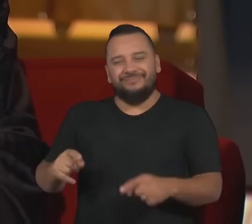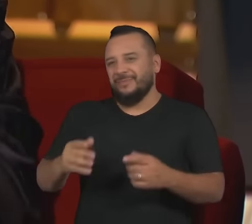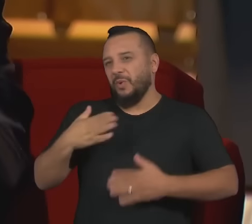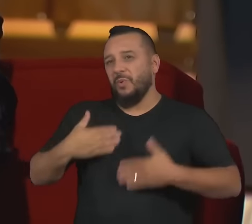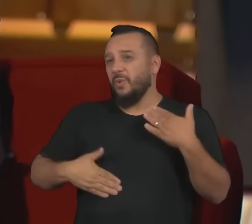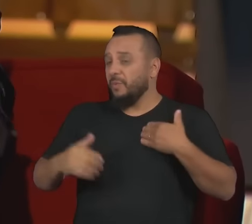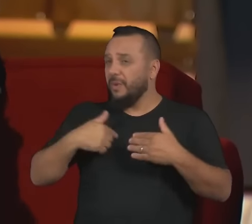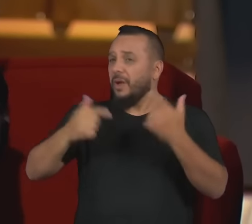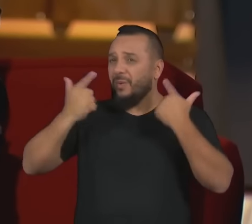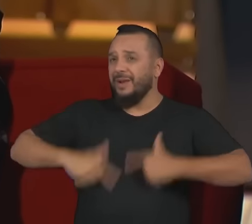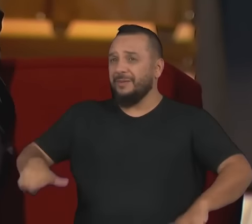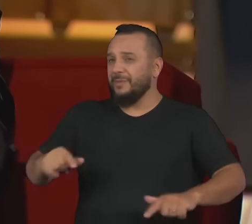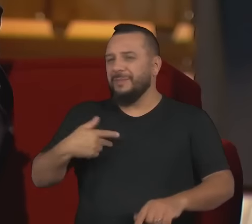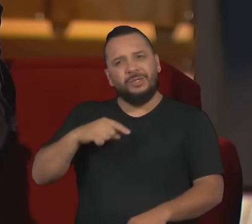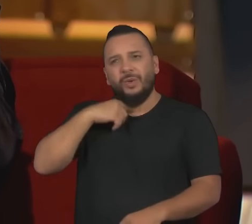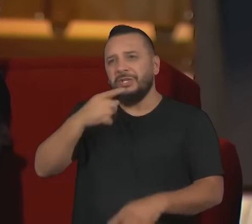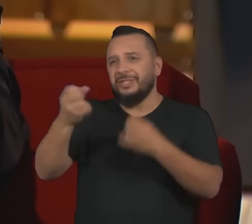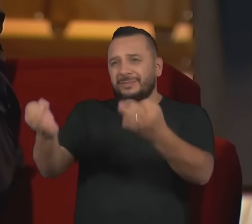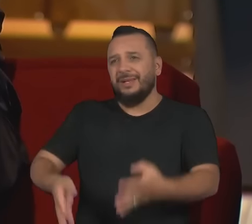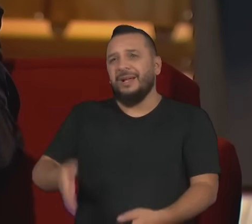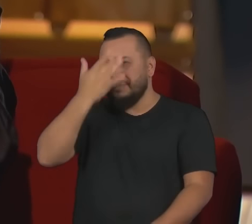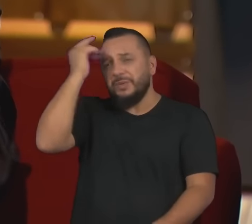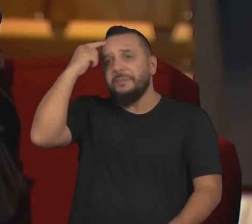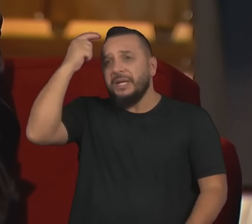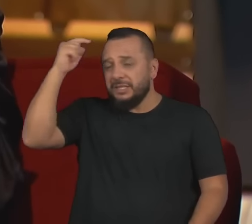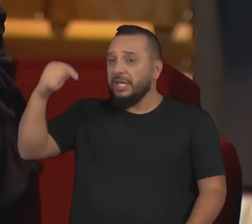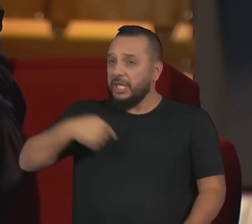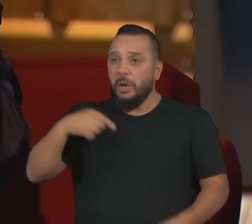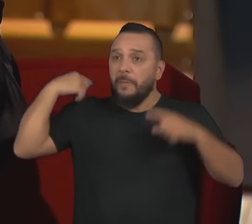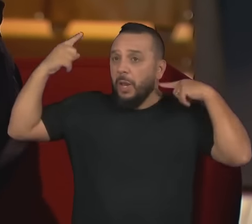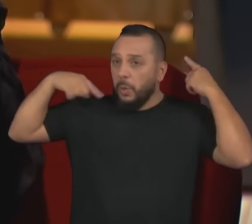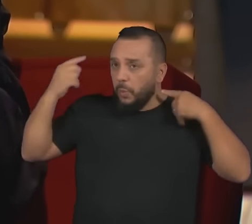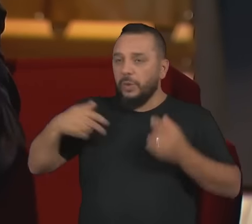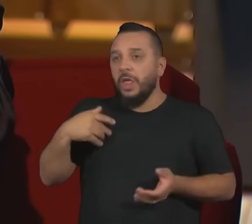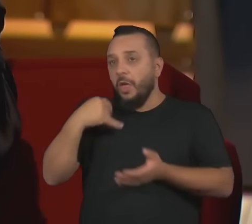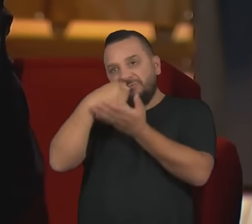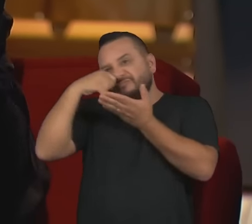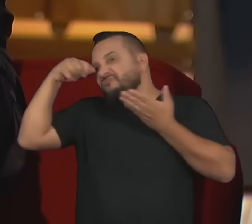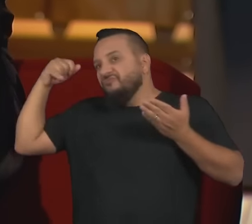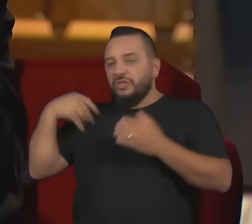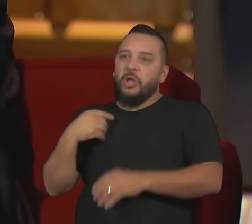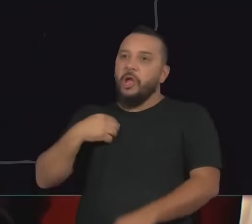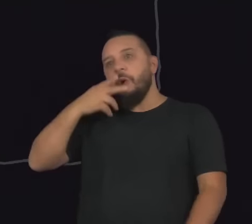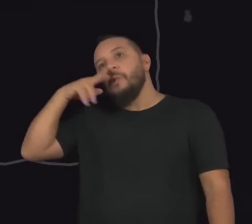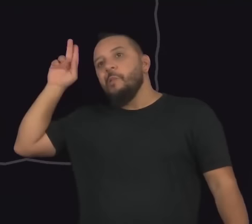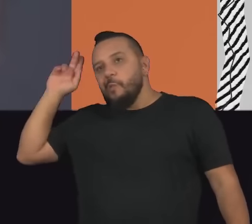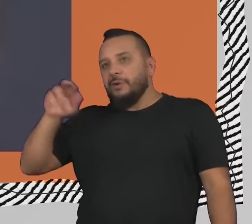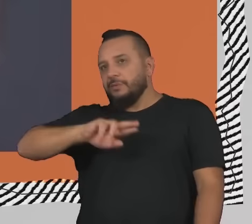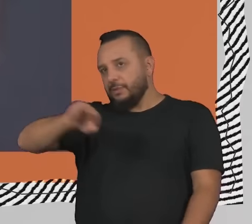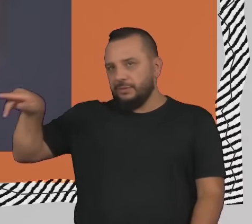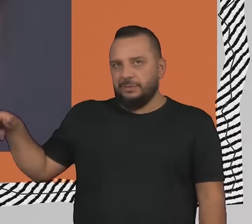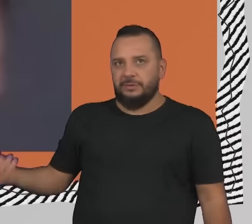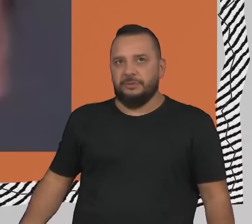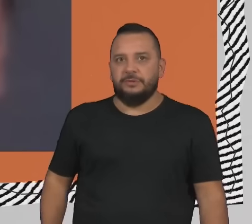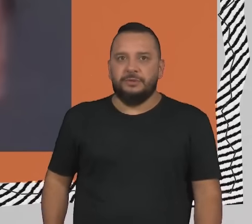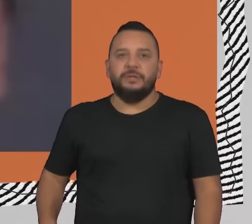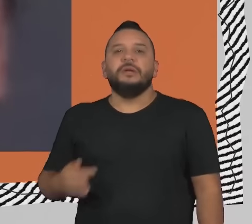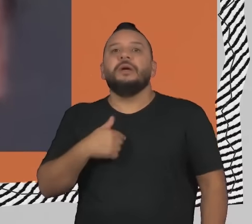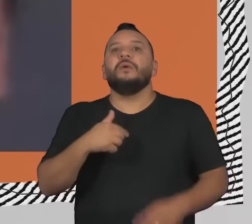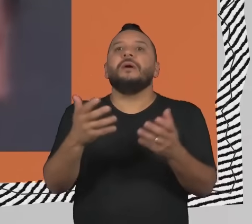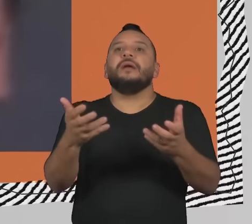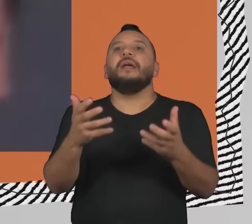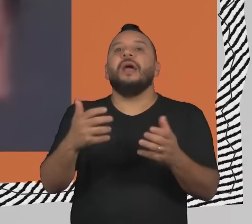absolutamente limpa. Mas não adianta eu falar isso. As pessoas acham que eu sou maluco, que eu cheiro tudo, que eu fumo tudo, que eu bebo tudo. Tô com